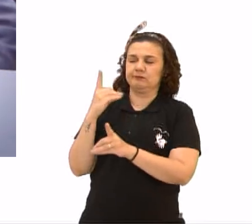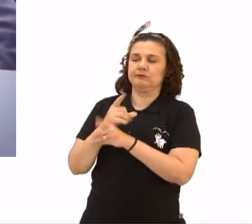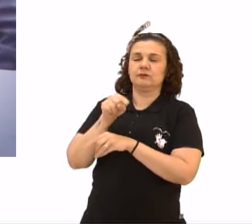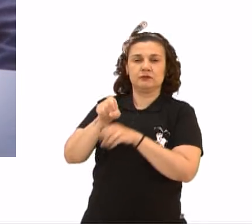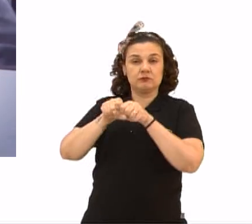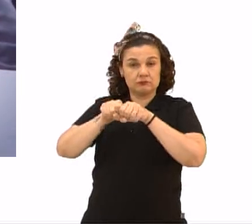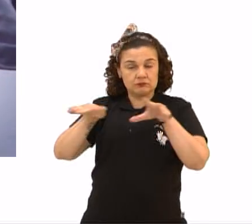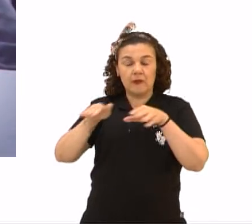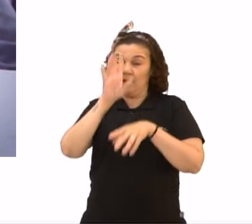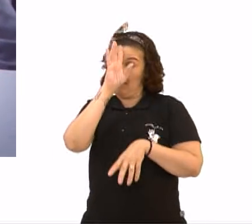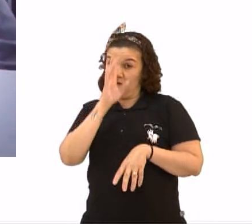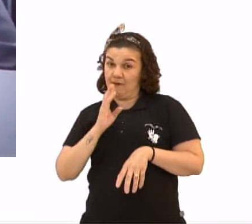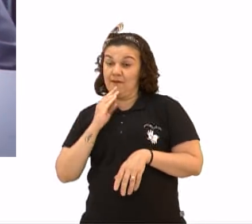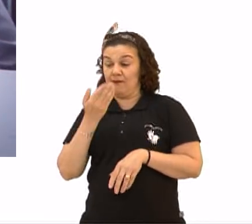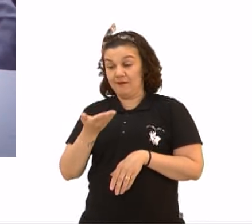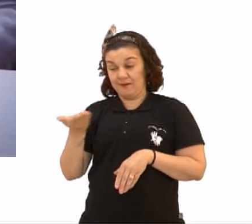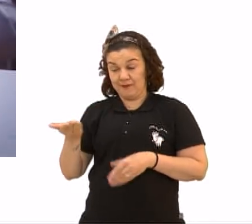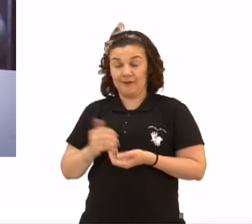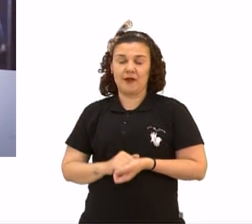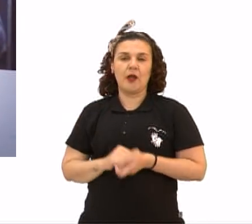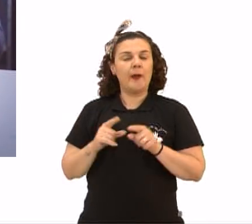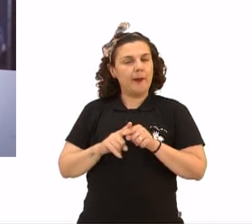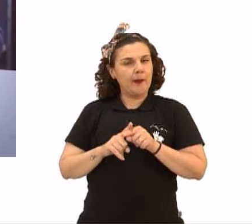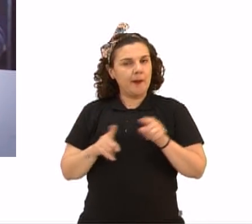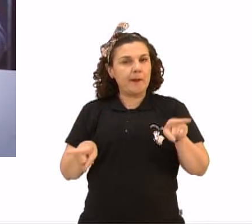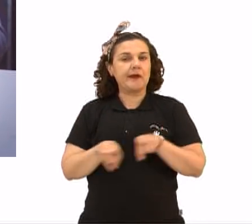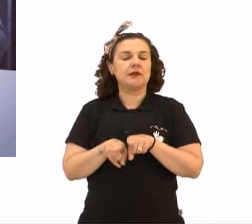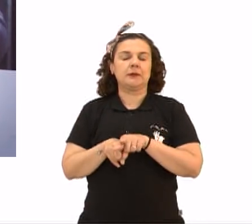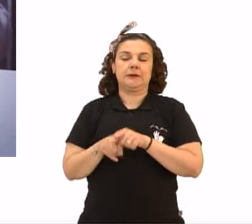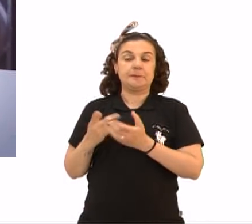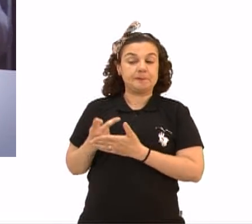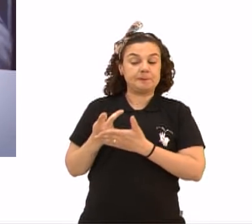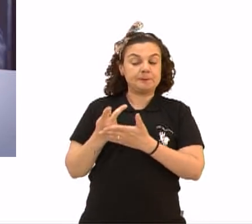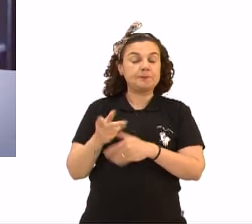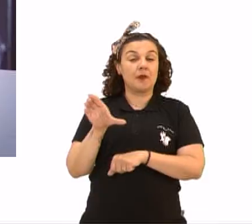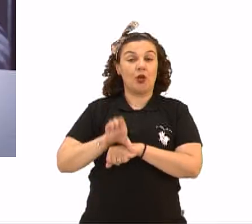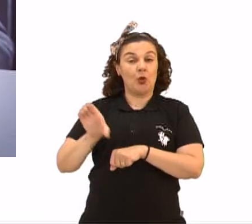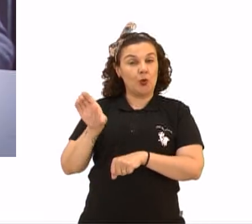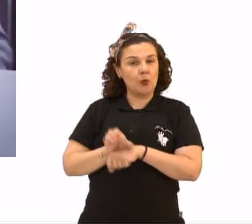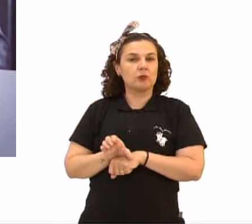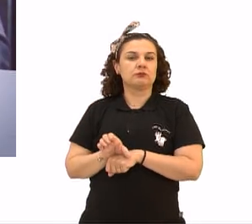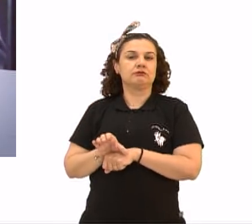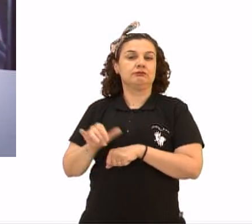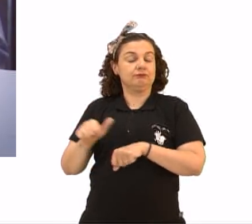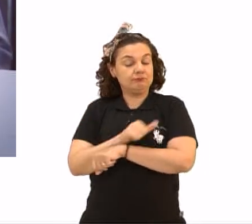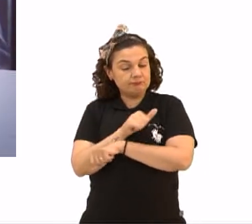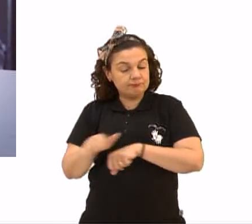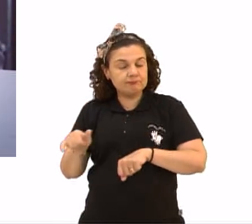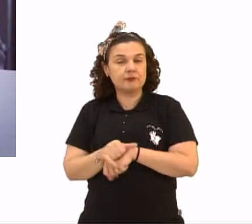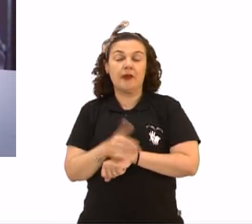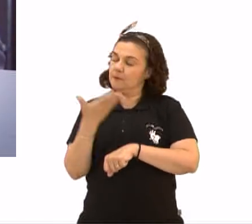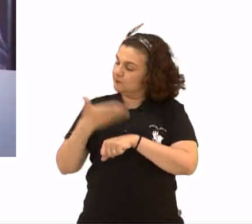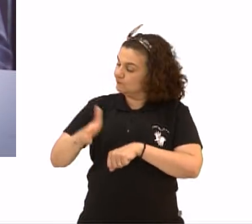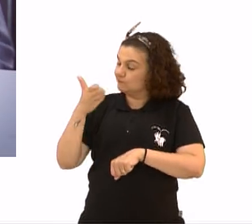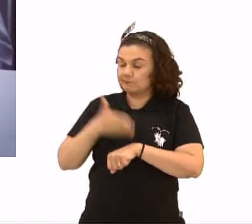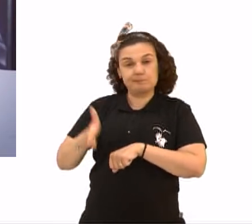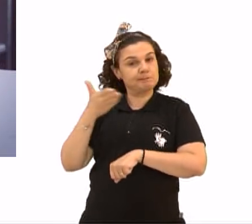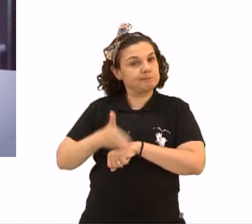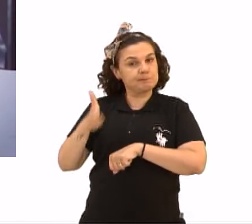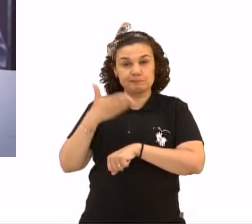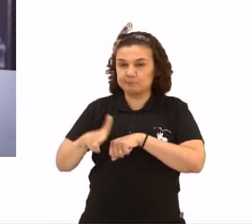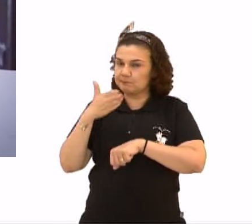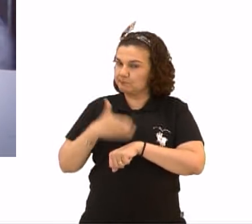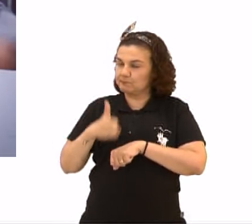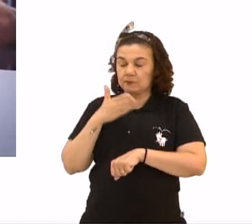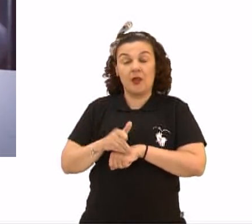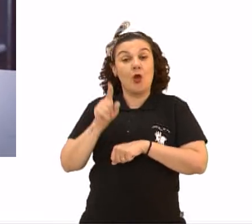disponíveis gratuitamente, assim. Mas também procurar curso, procurar tutoriais e treinar, como eu falei, né? Antes, quando eu